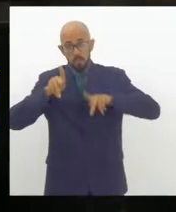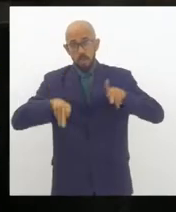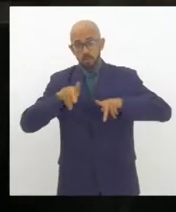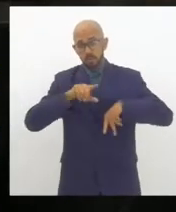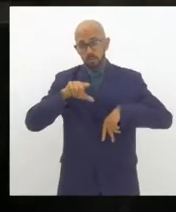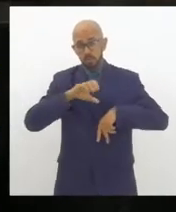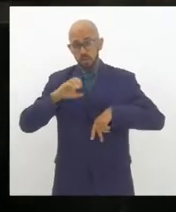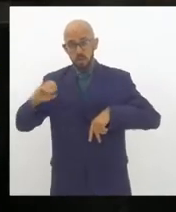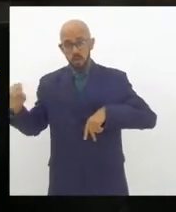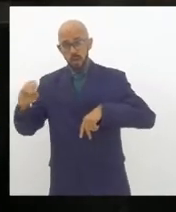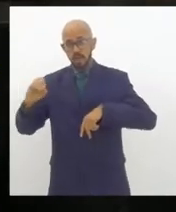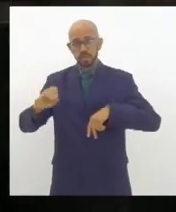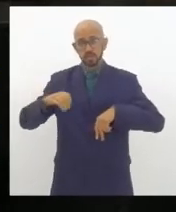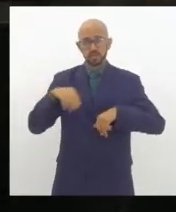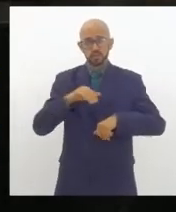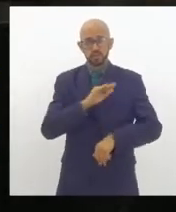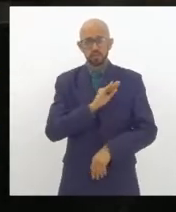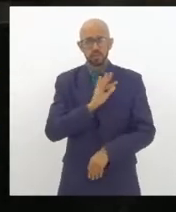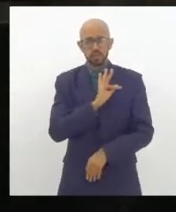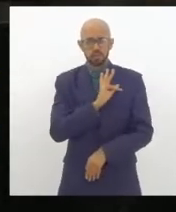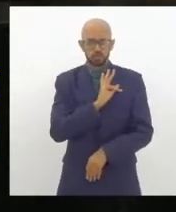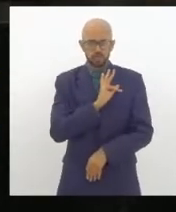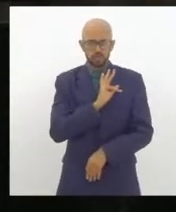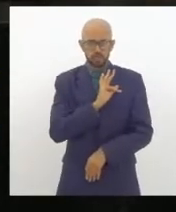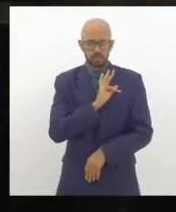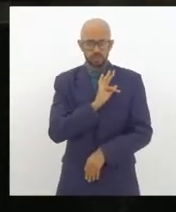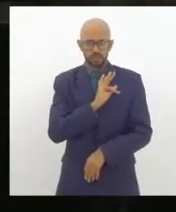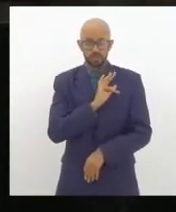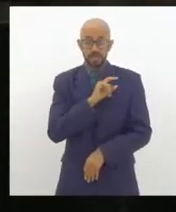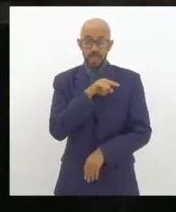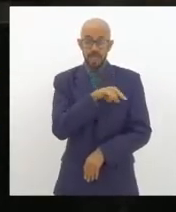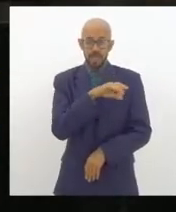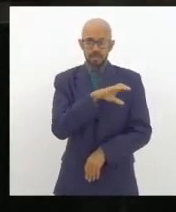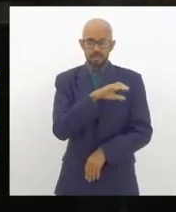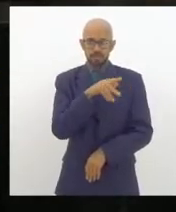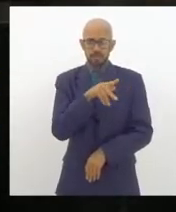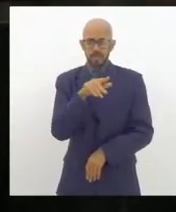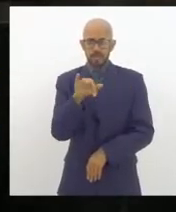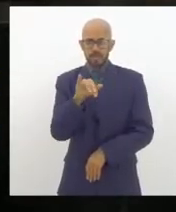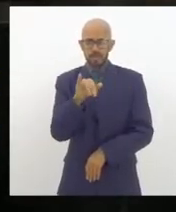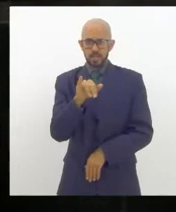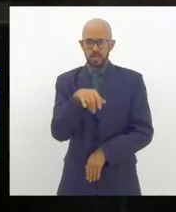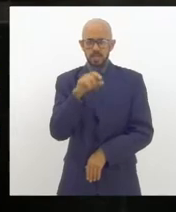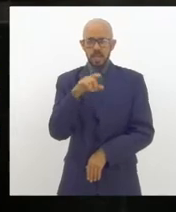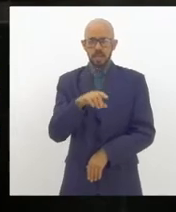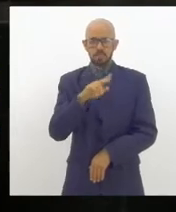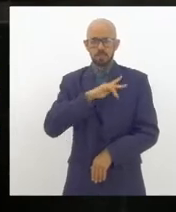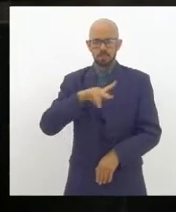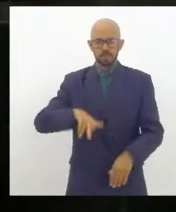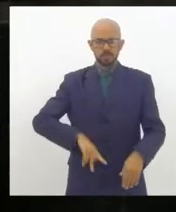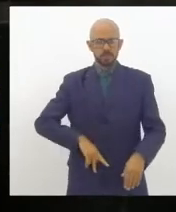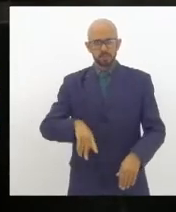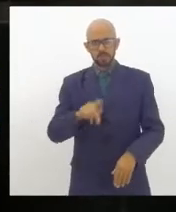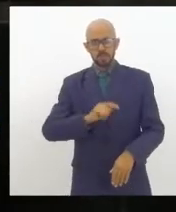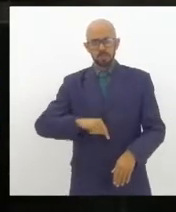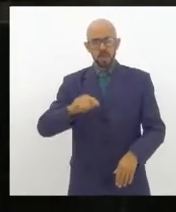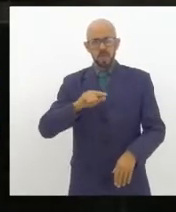da Baixada Fluminense. Essa CPI é presidida pela deputada